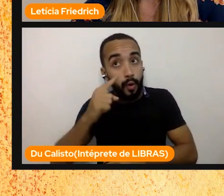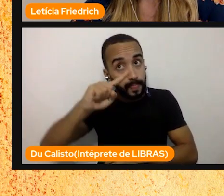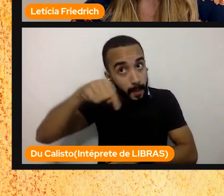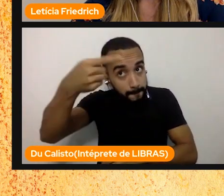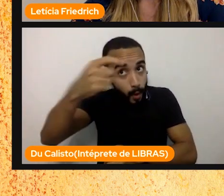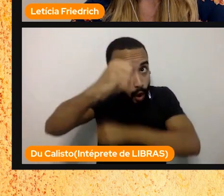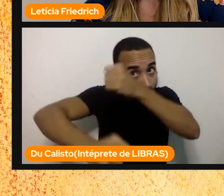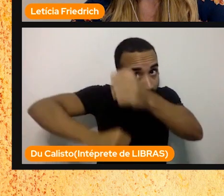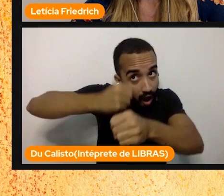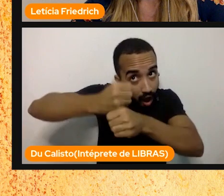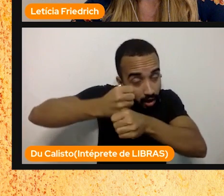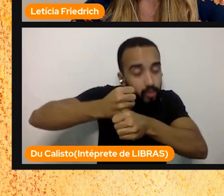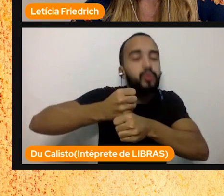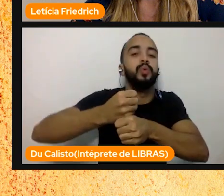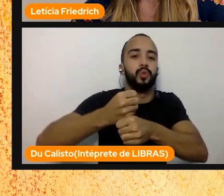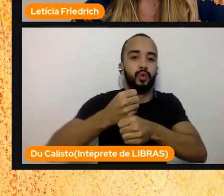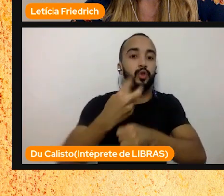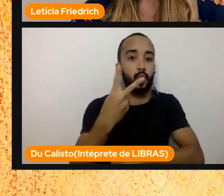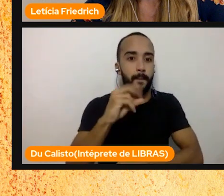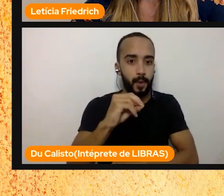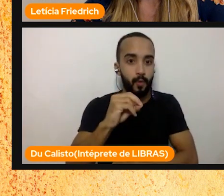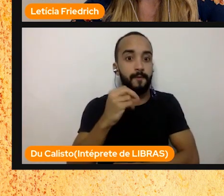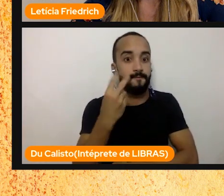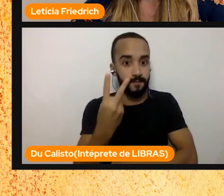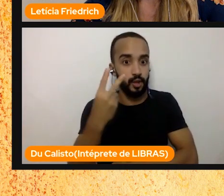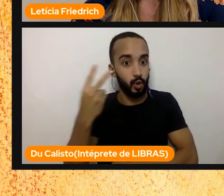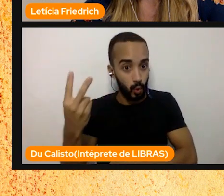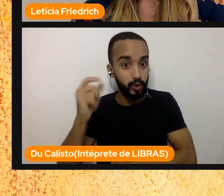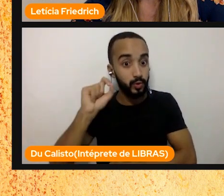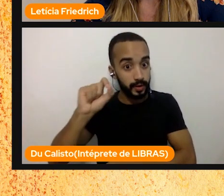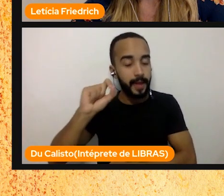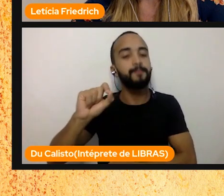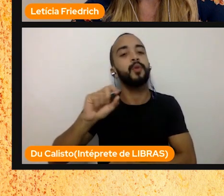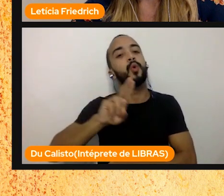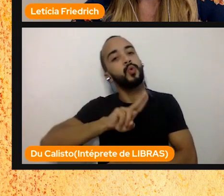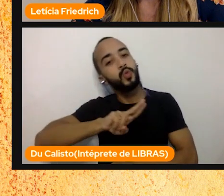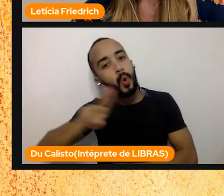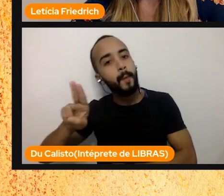longo de 2021, a gente espera lançar os Jangadeiros o ano que vem.